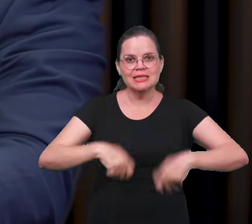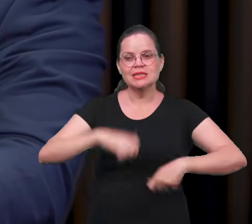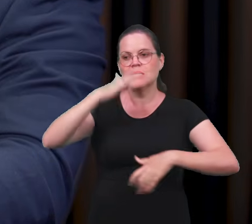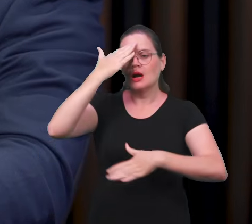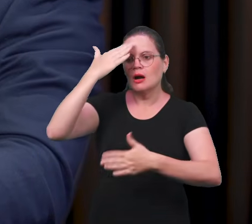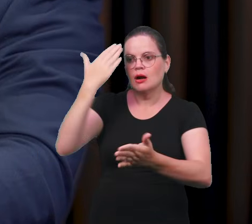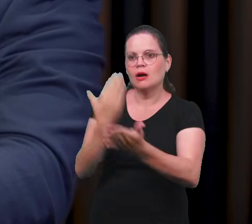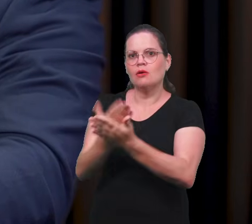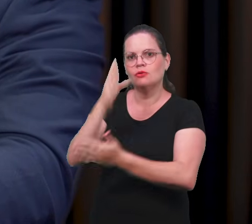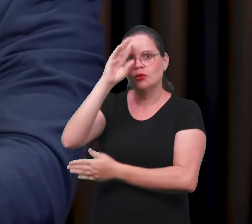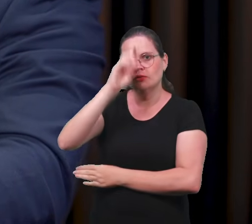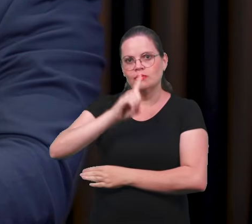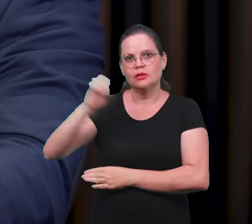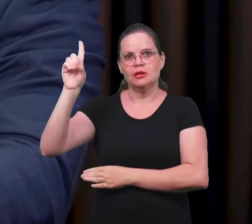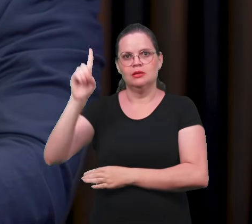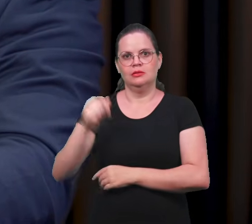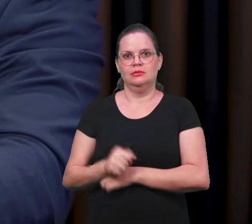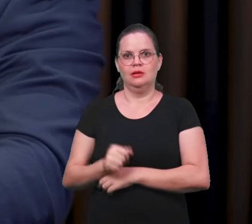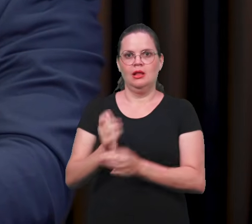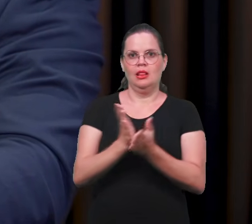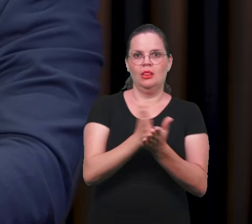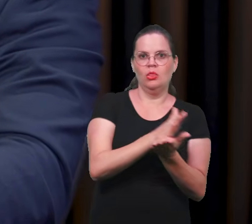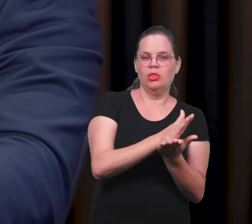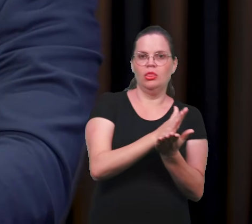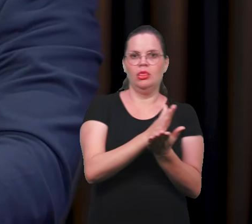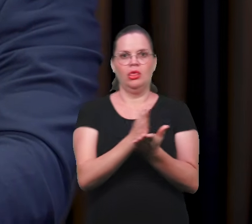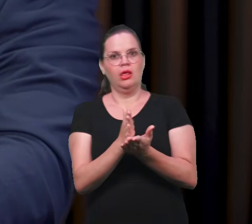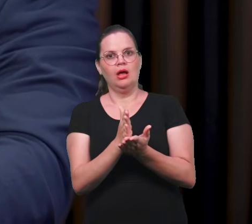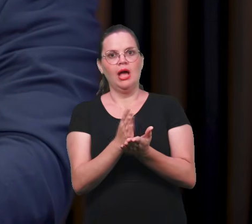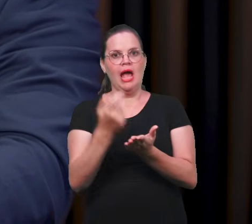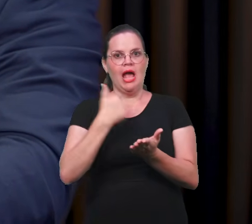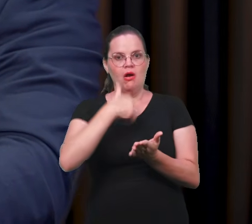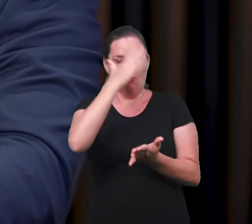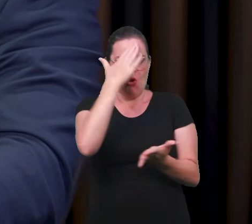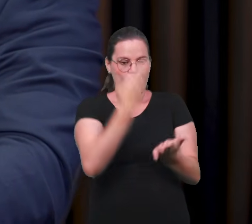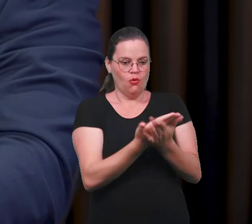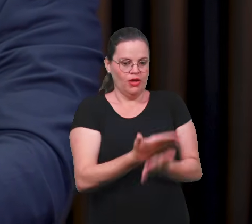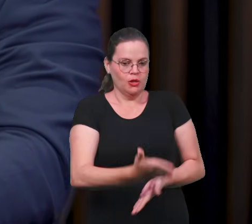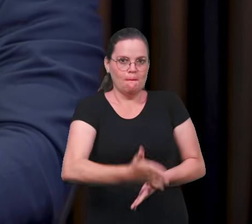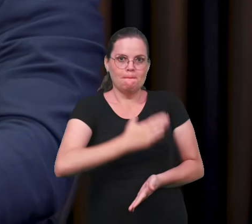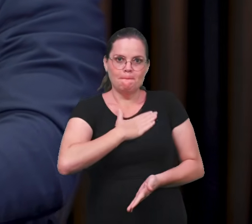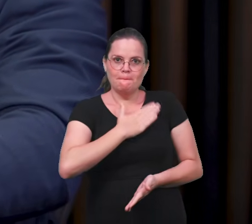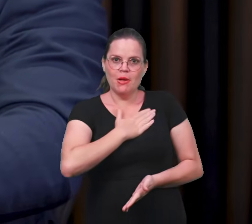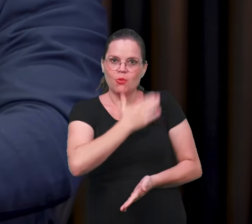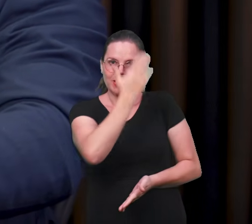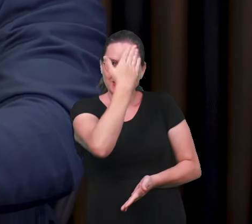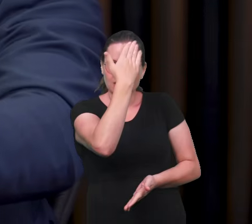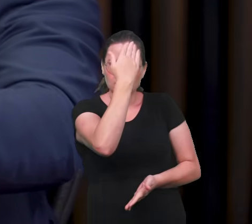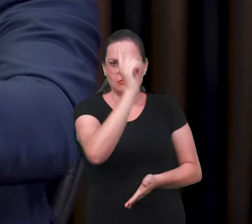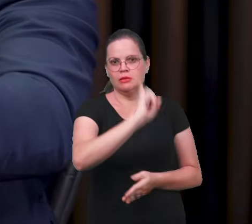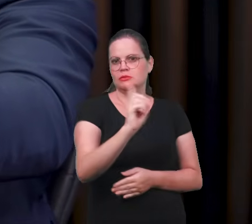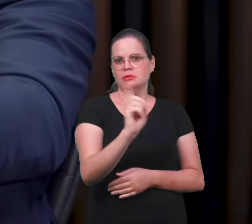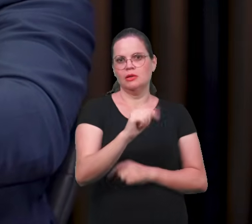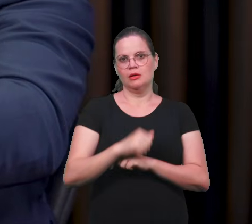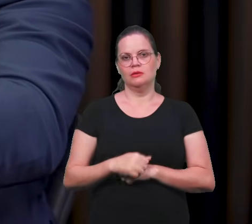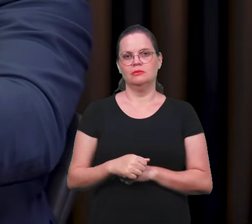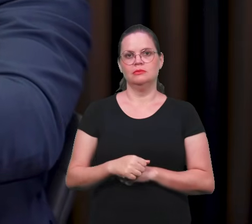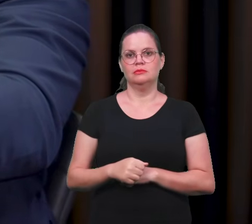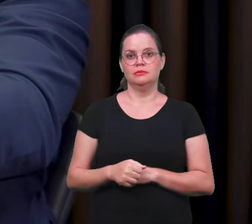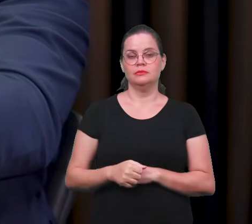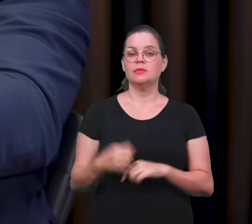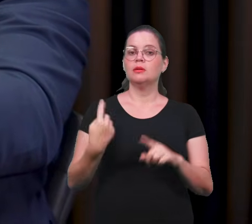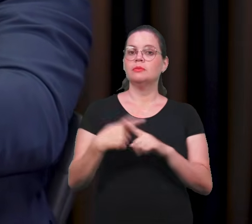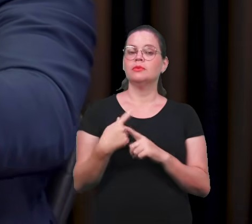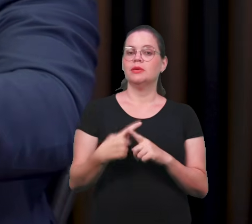E não te estribes no teu próprio entendimento. Porque quando o homem ele desvia